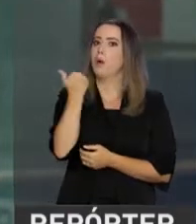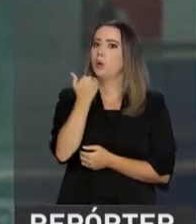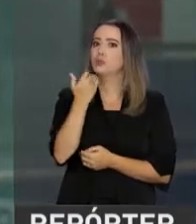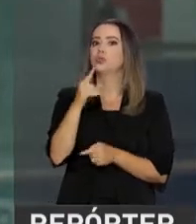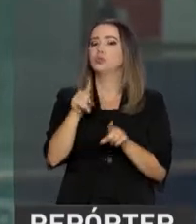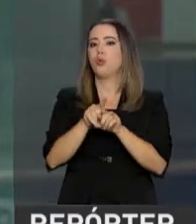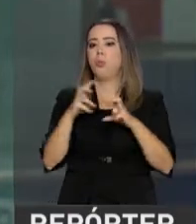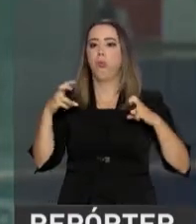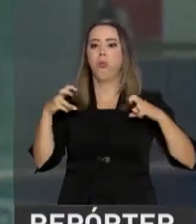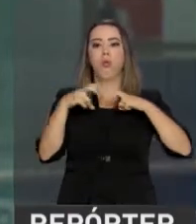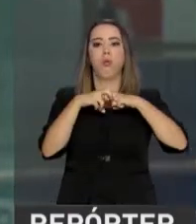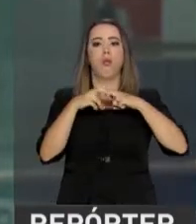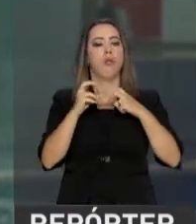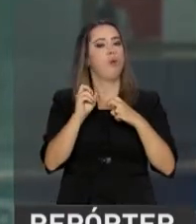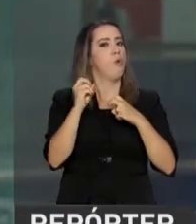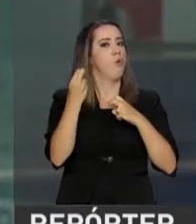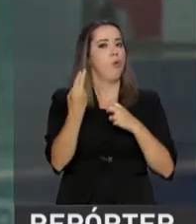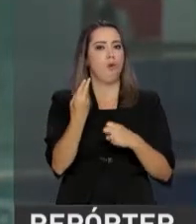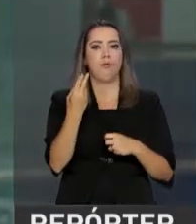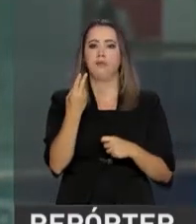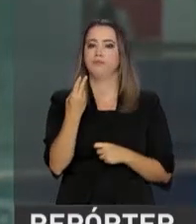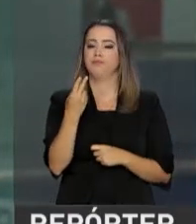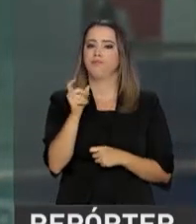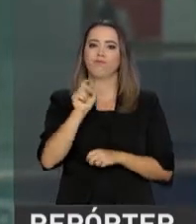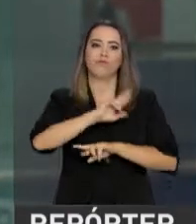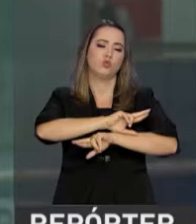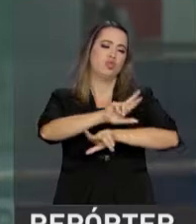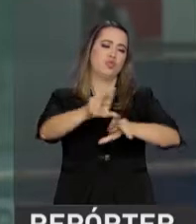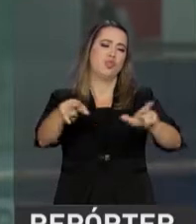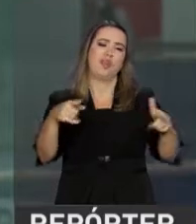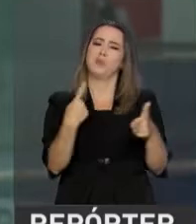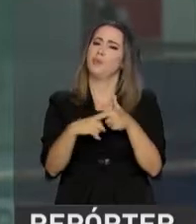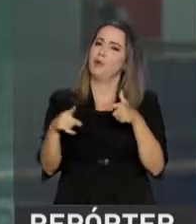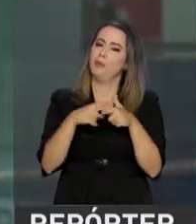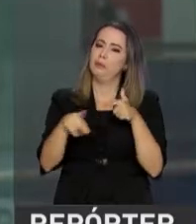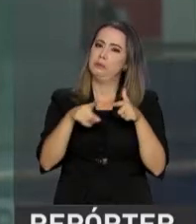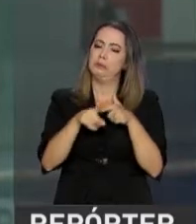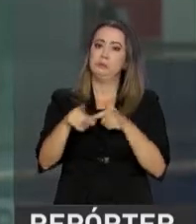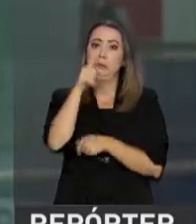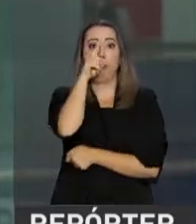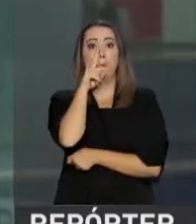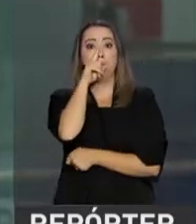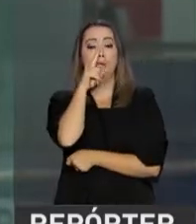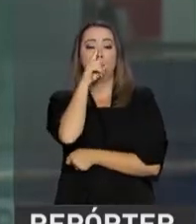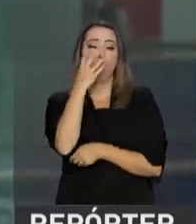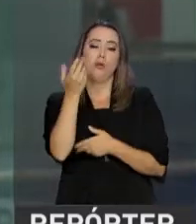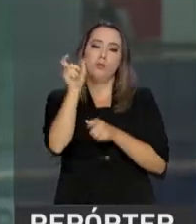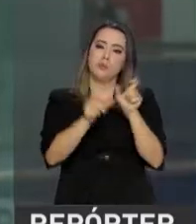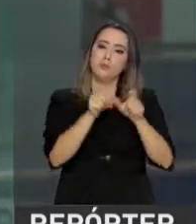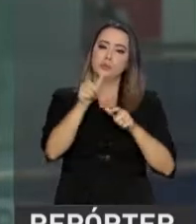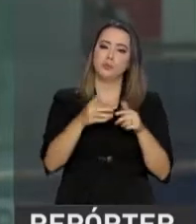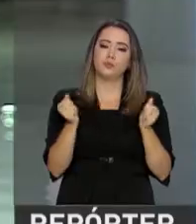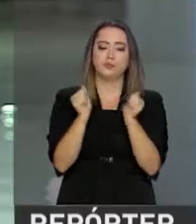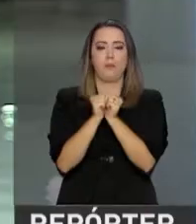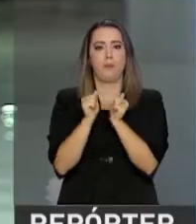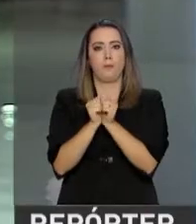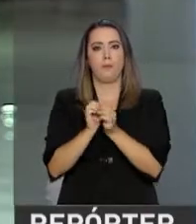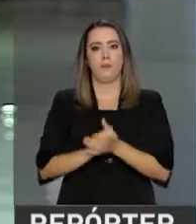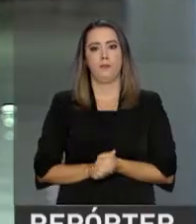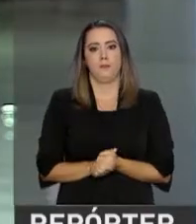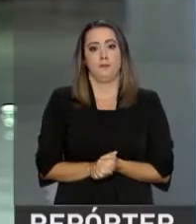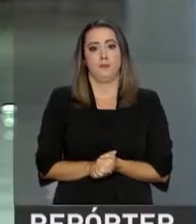acidentes e aí há uma série de perigos da exposição de uma série de perigos aos ocupantes do veículo